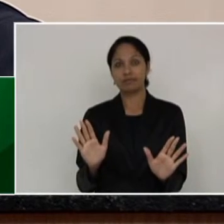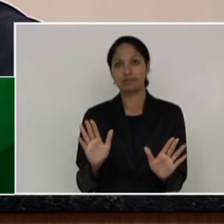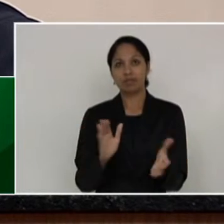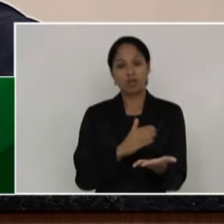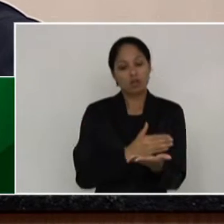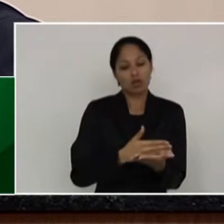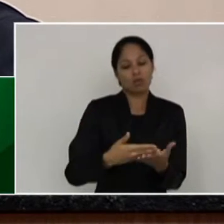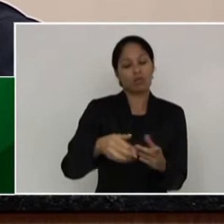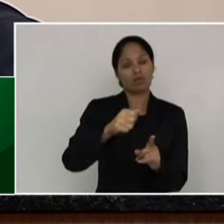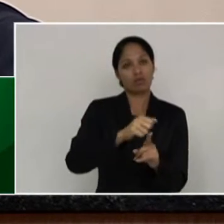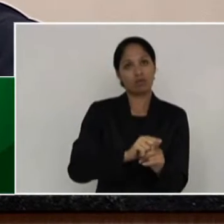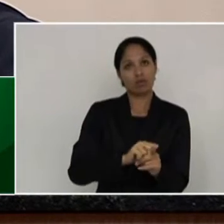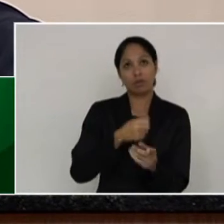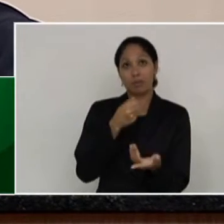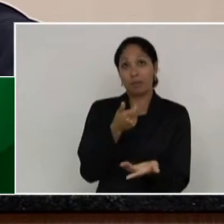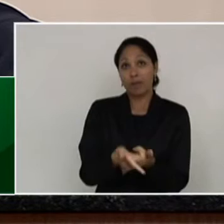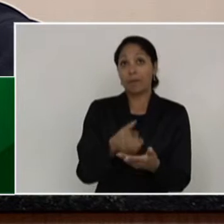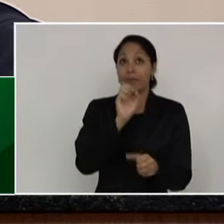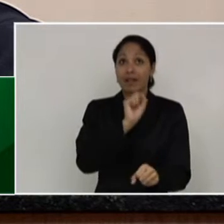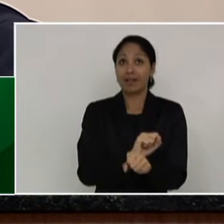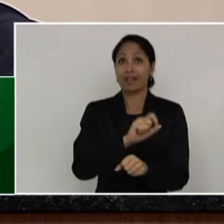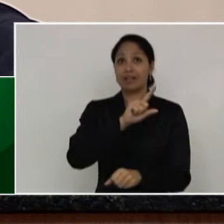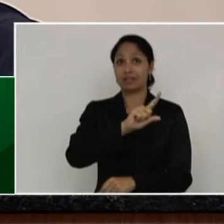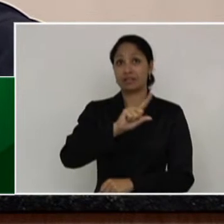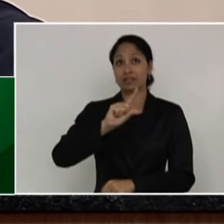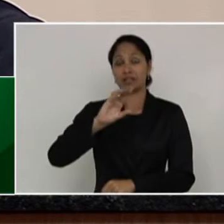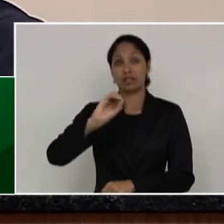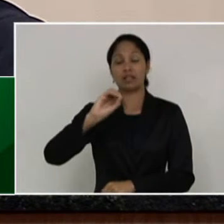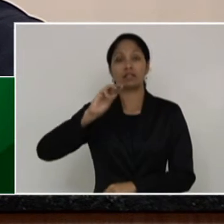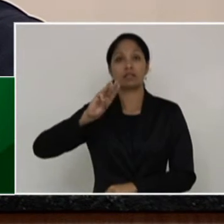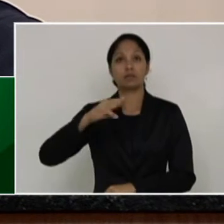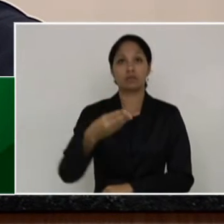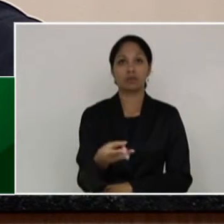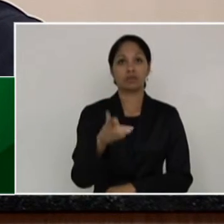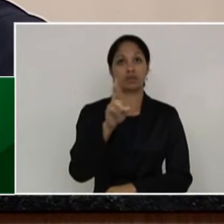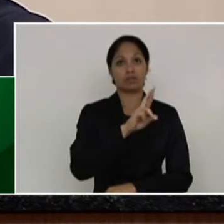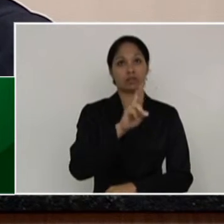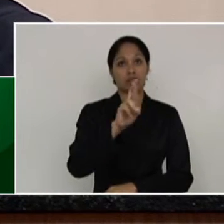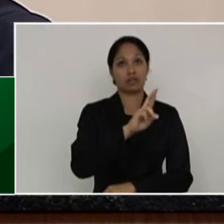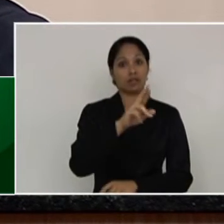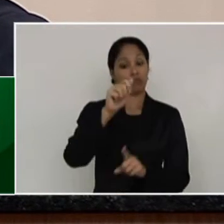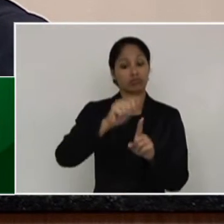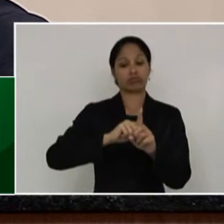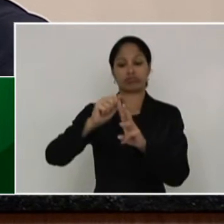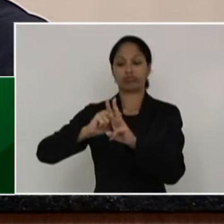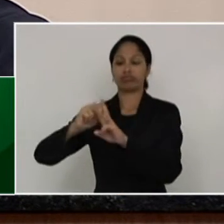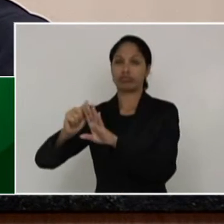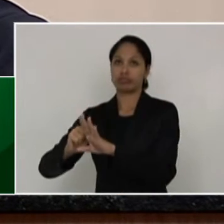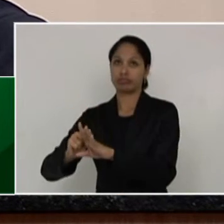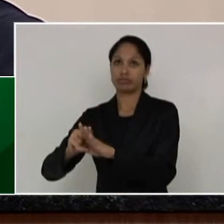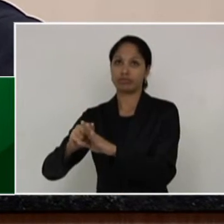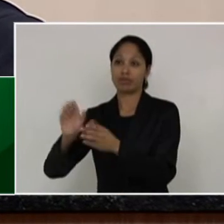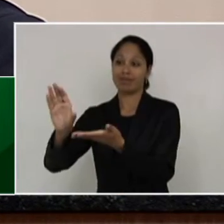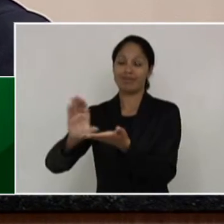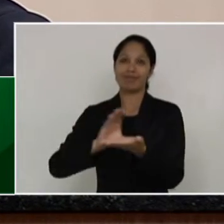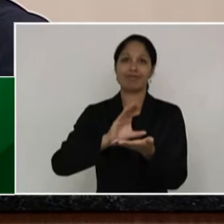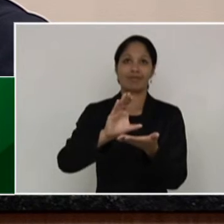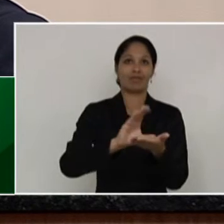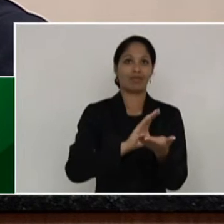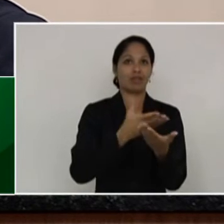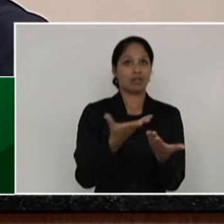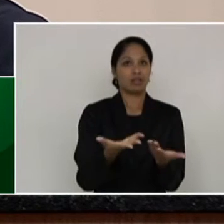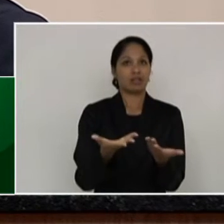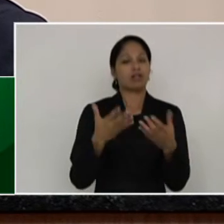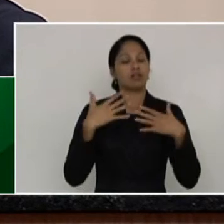mês 110 milhões de reais aproximadamente de parcial da dívida o recurso que vai possibilitar um fôlego